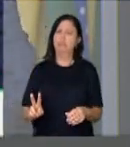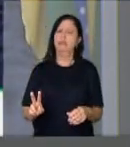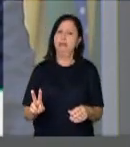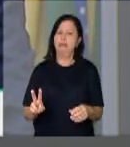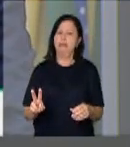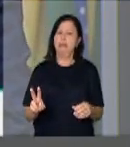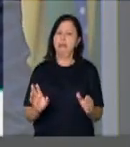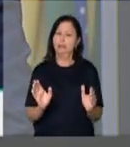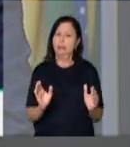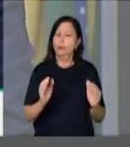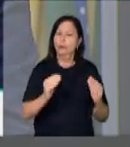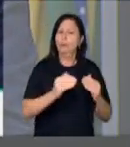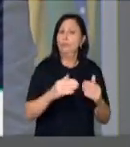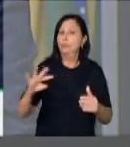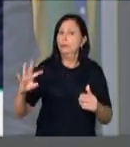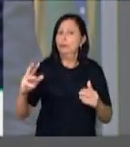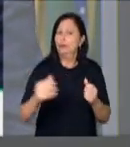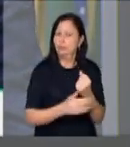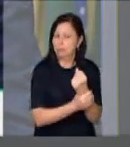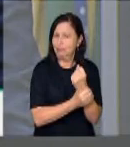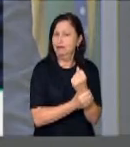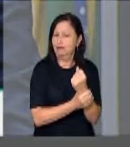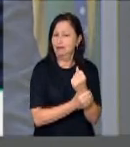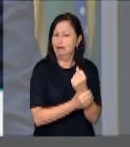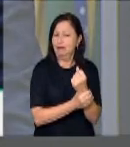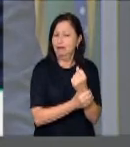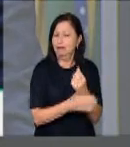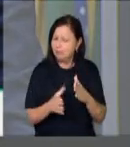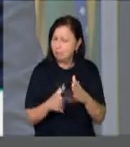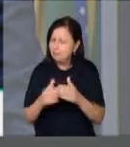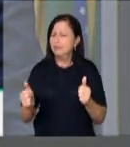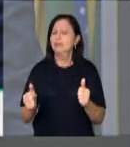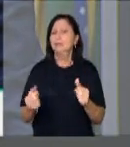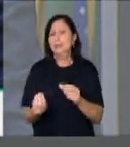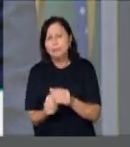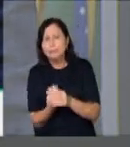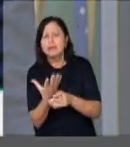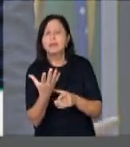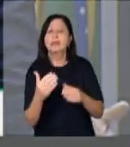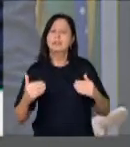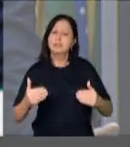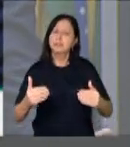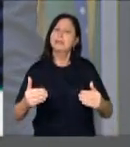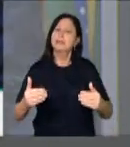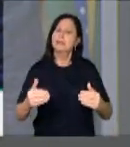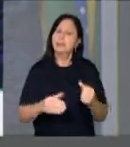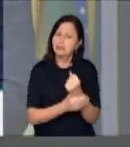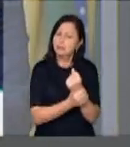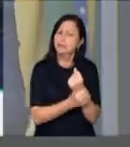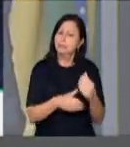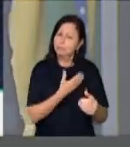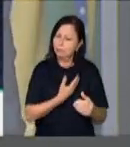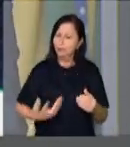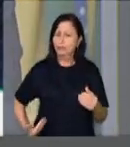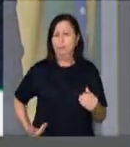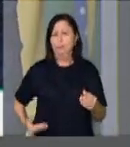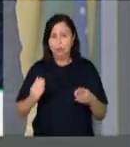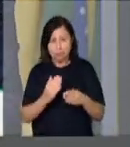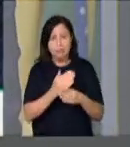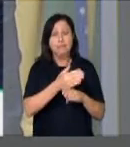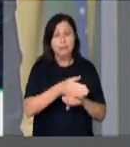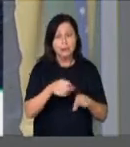a bancada da segurança pediu ministério da segurança pública de uma forma nós aprovamos aqui